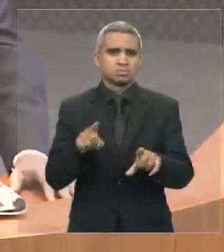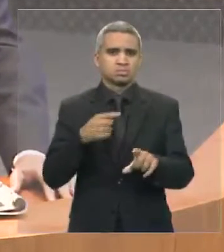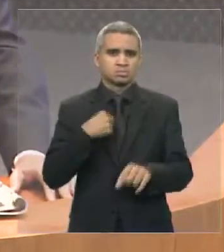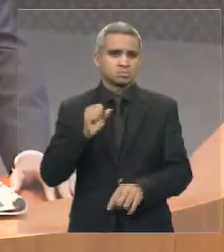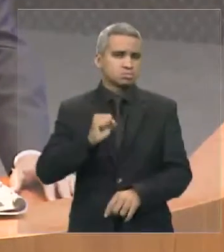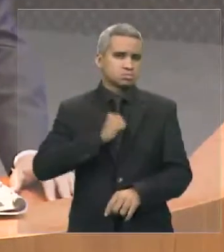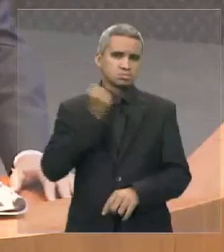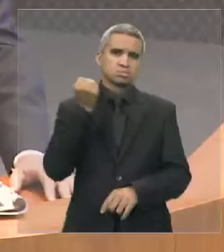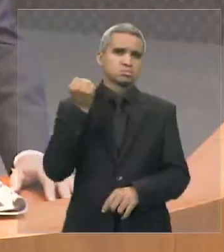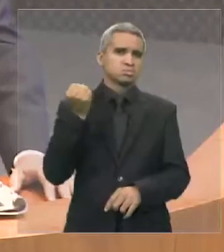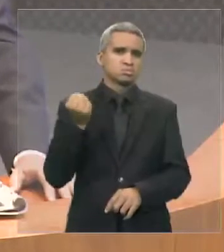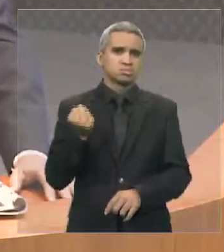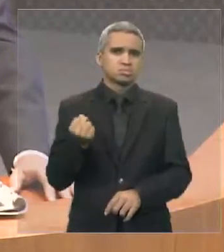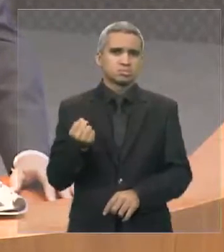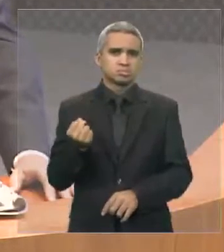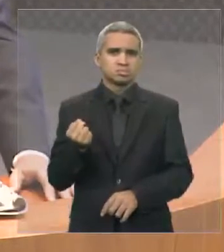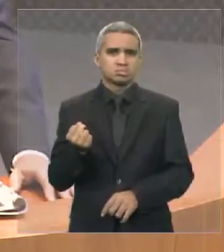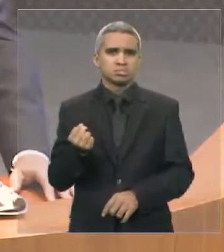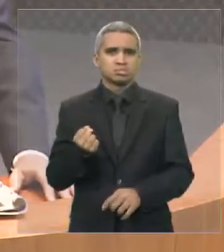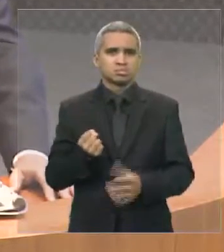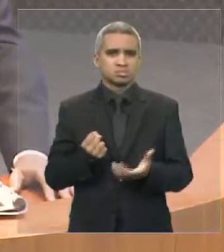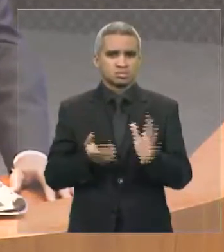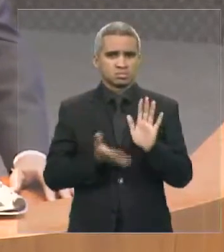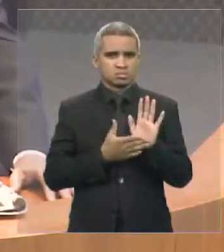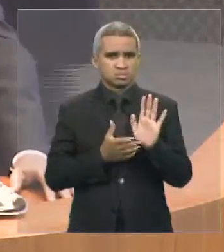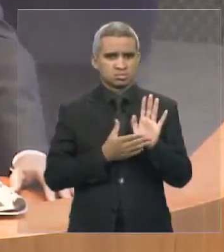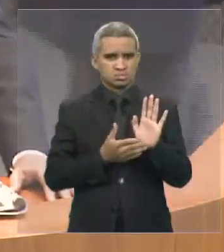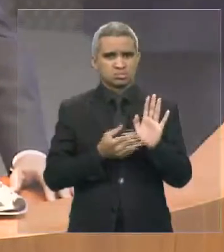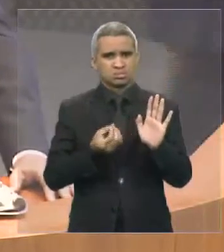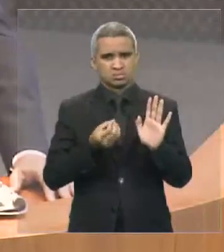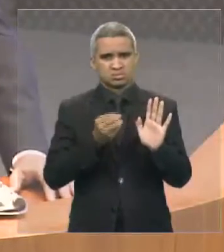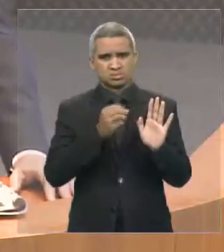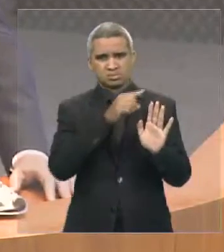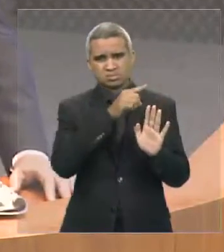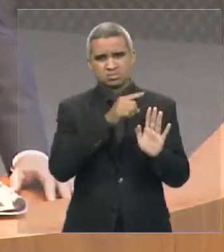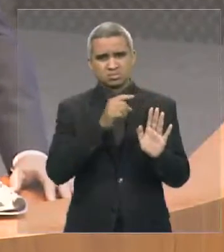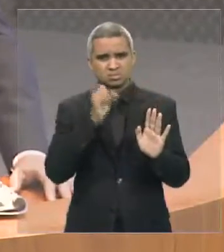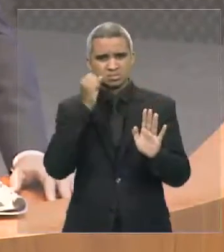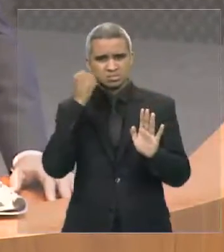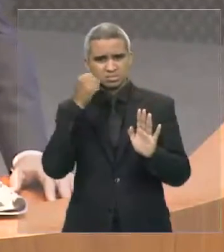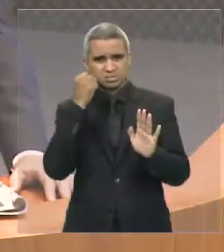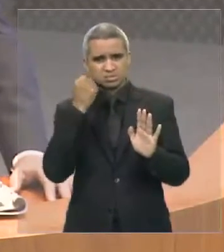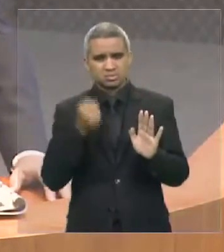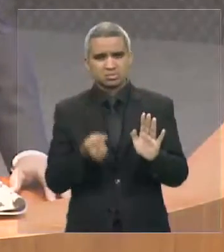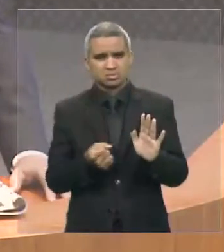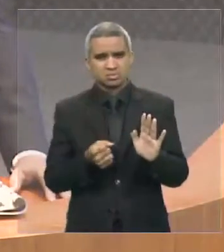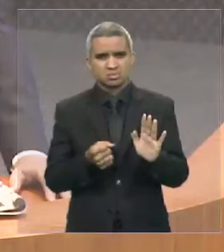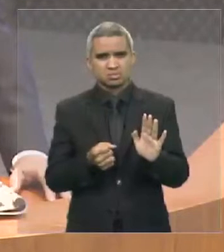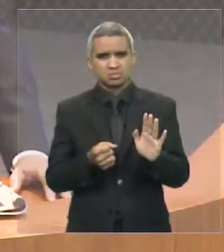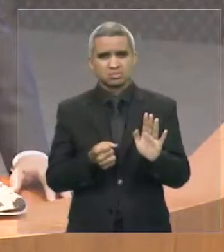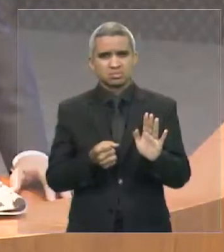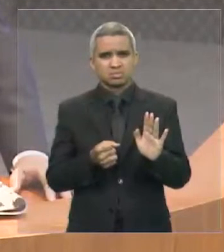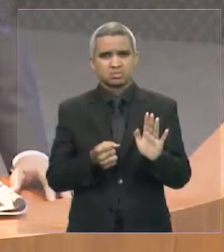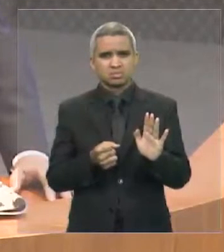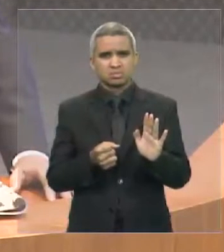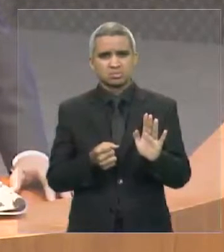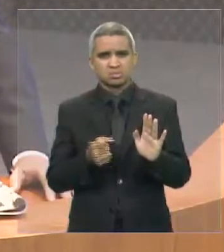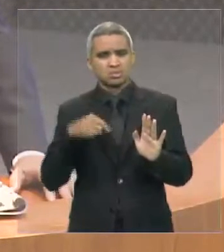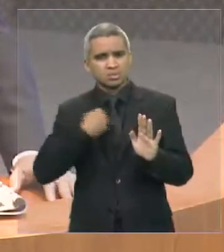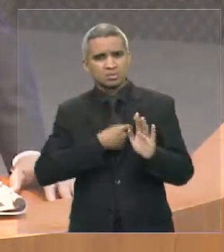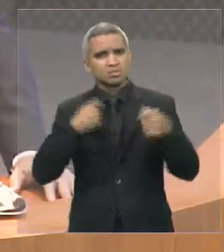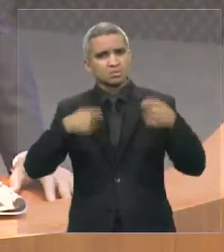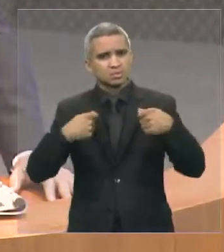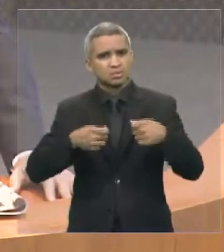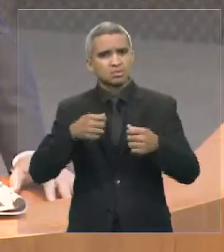proposta absurda que ataca em cheio o direito da população maranhense de continuar tendo